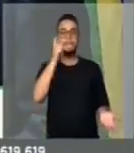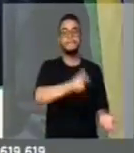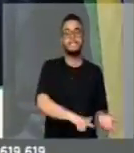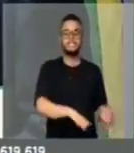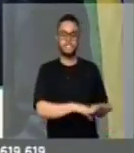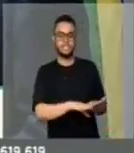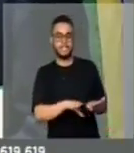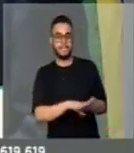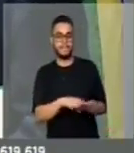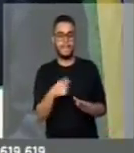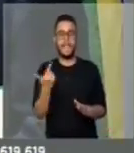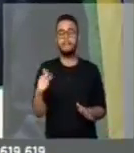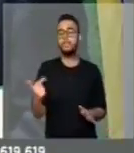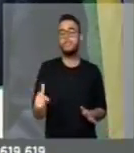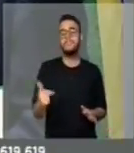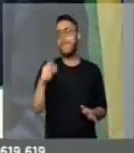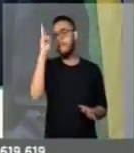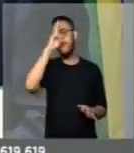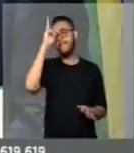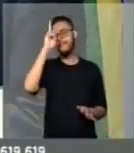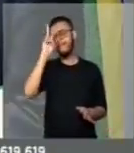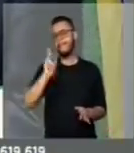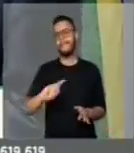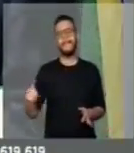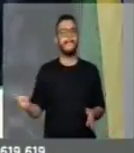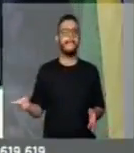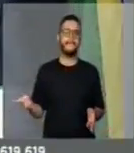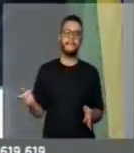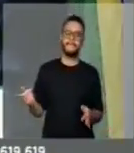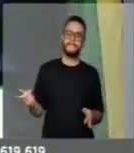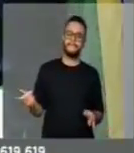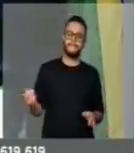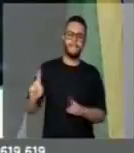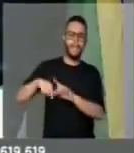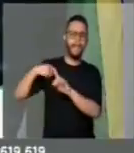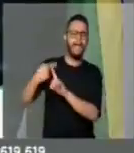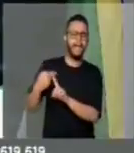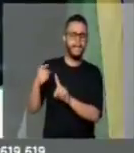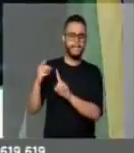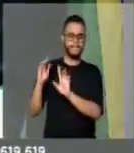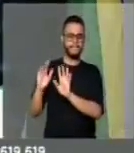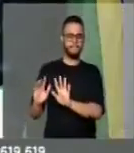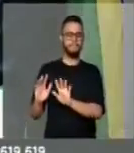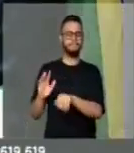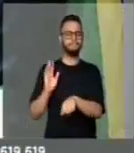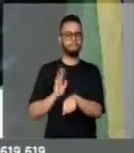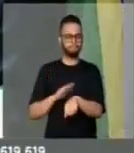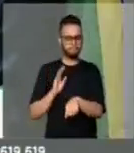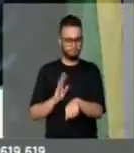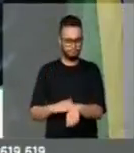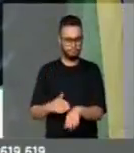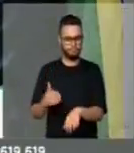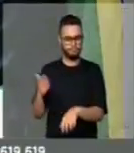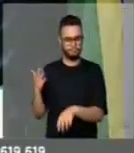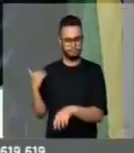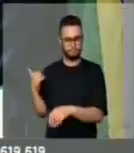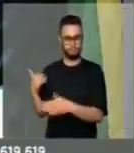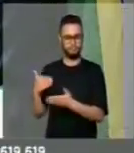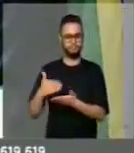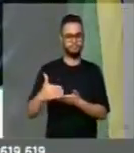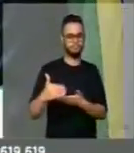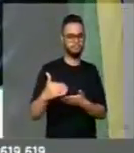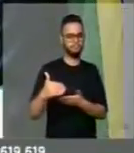história. Não. E mais, em determinado momento, quando começou a